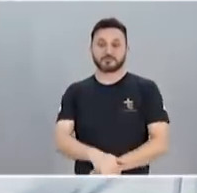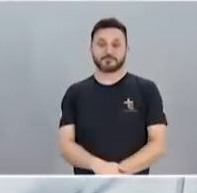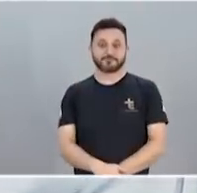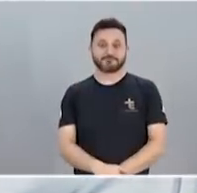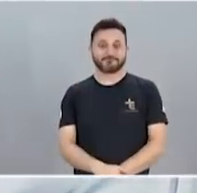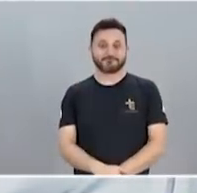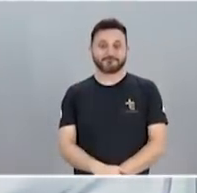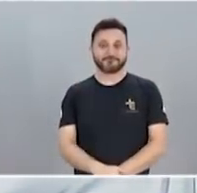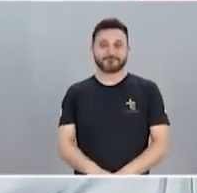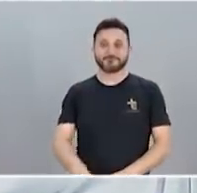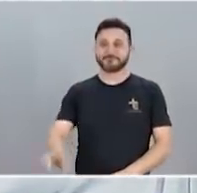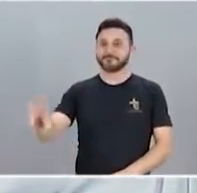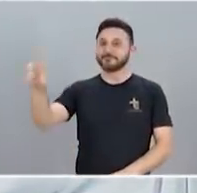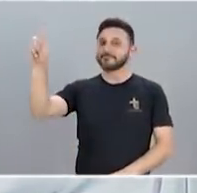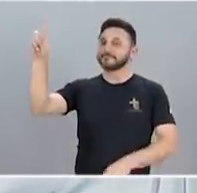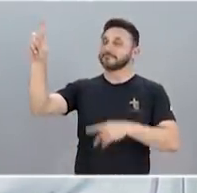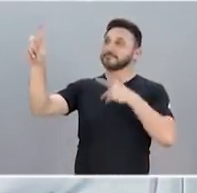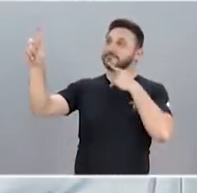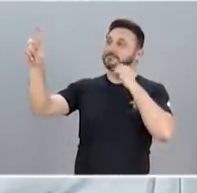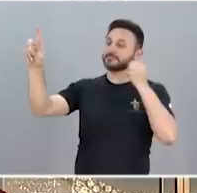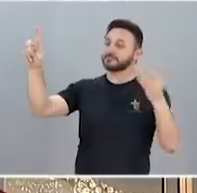Ó Deus nosso Pai,